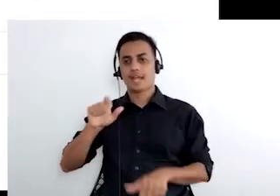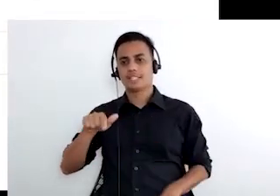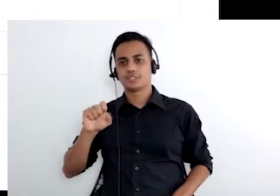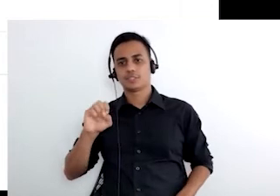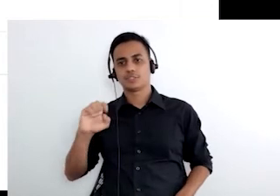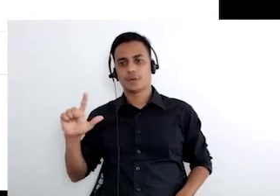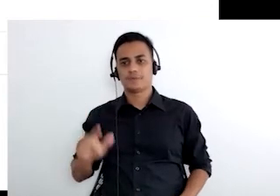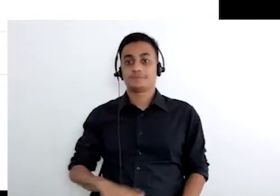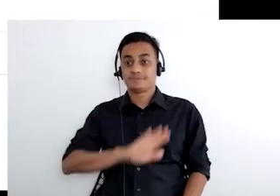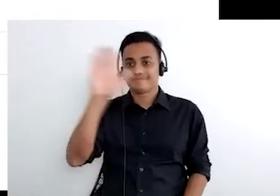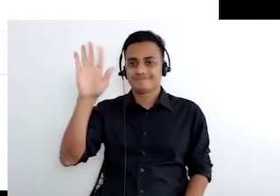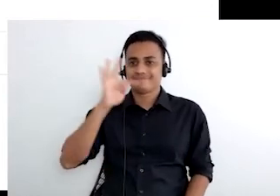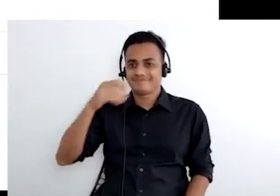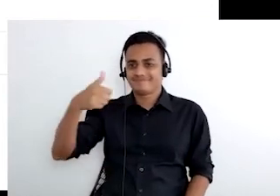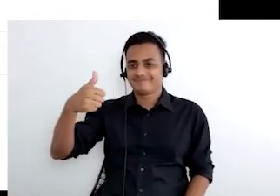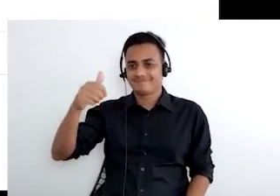Oi, Tiago, tudo jóia?